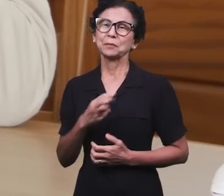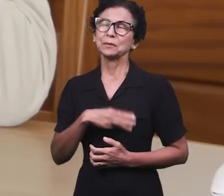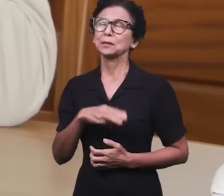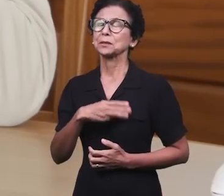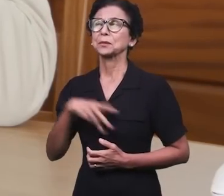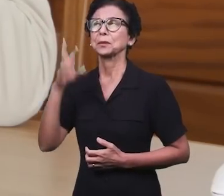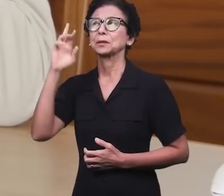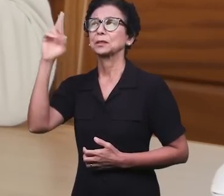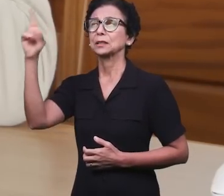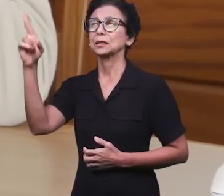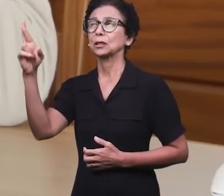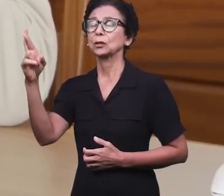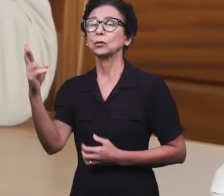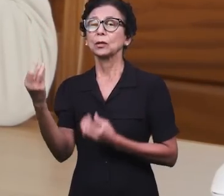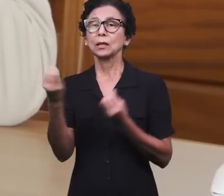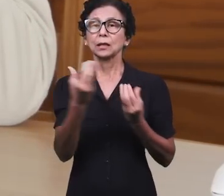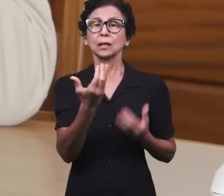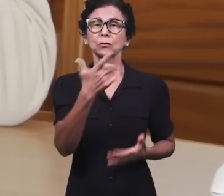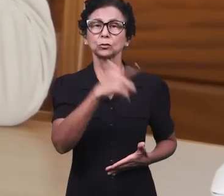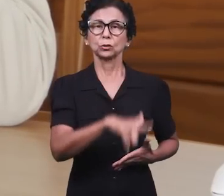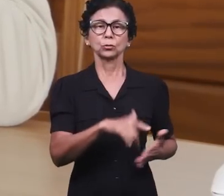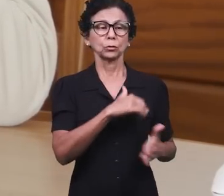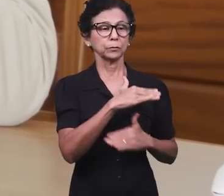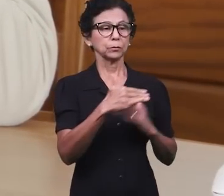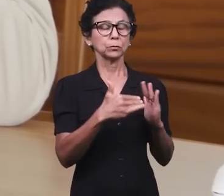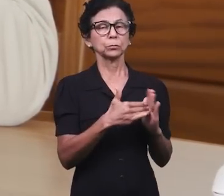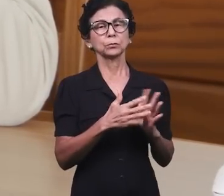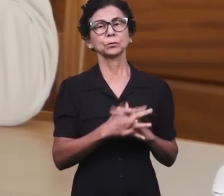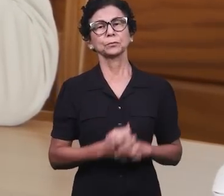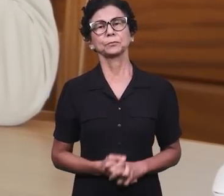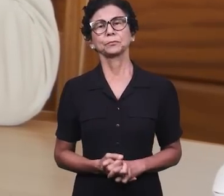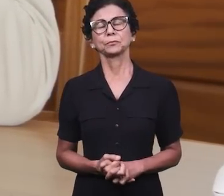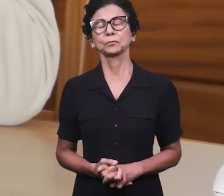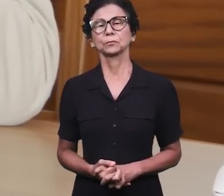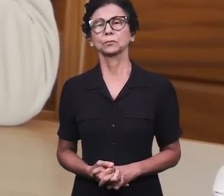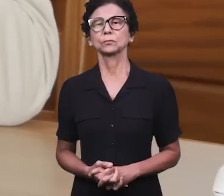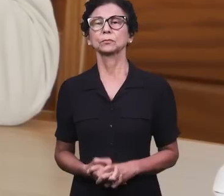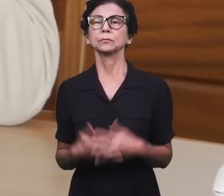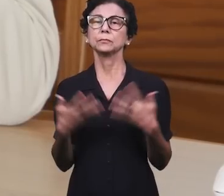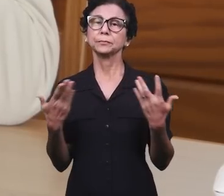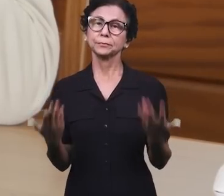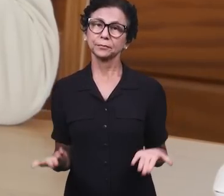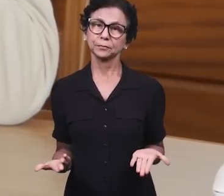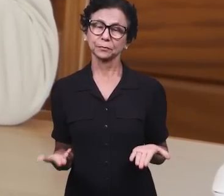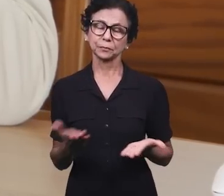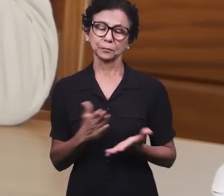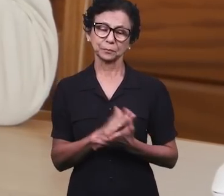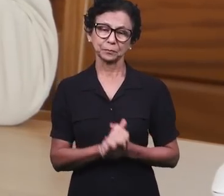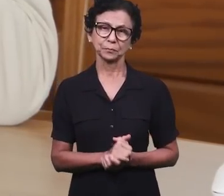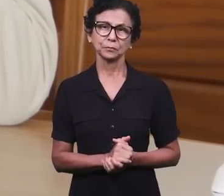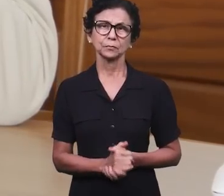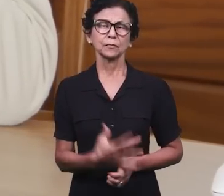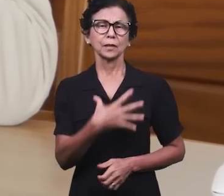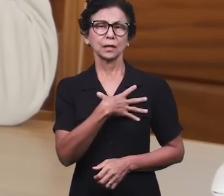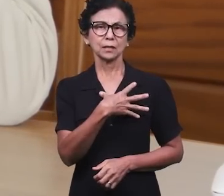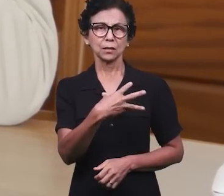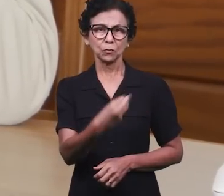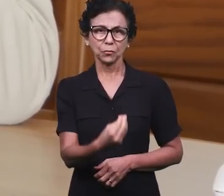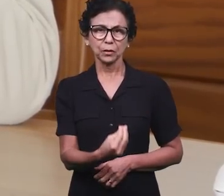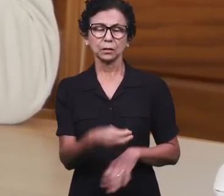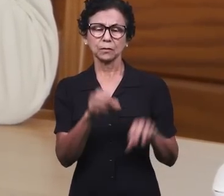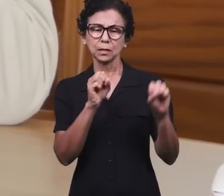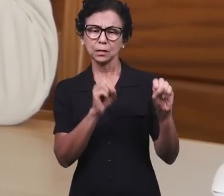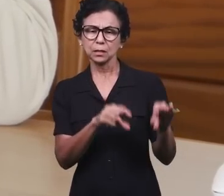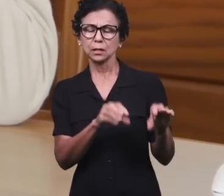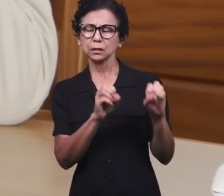pediu misericórdia, o Senhor restaurou tudo na vida dele. Então, meus irmãos, é o que eu sempre falo. Você ensina o seu filho,